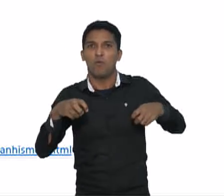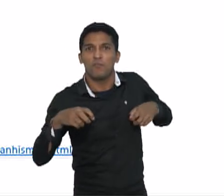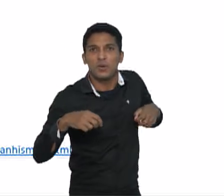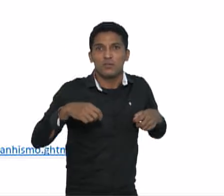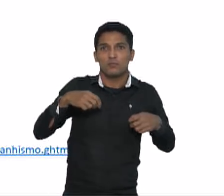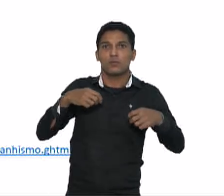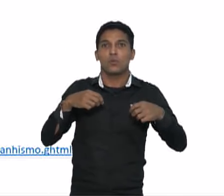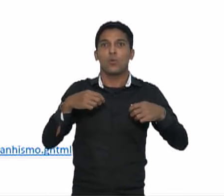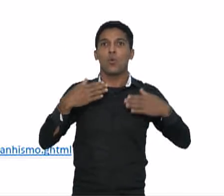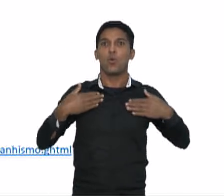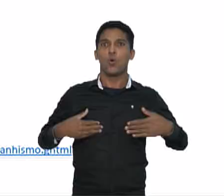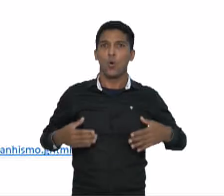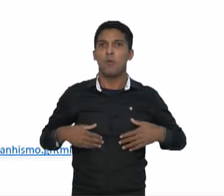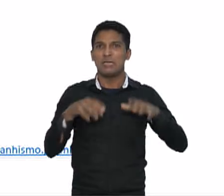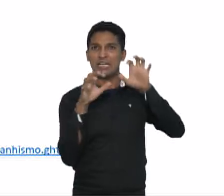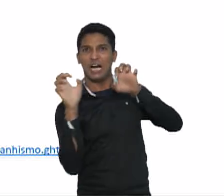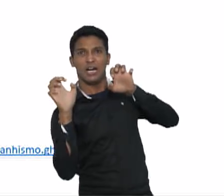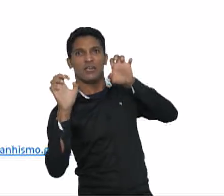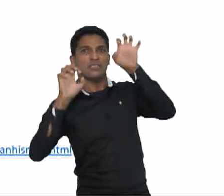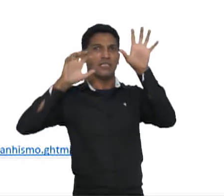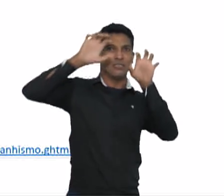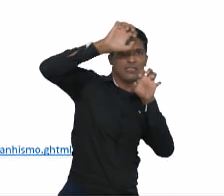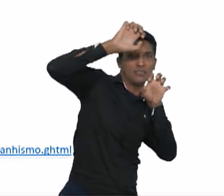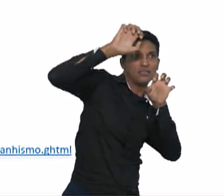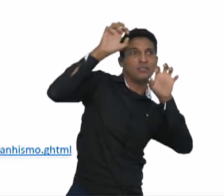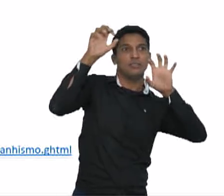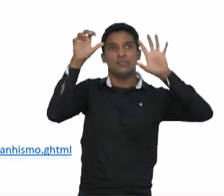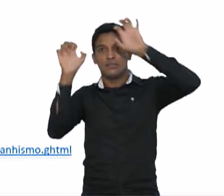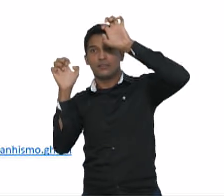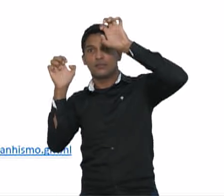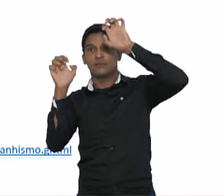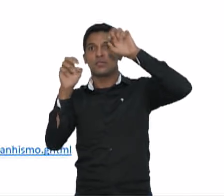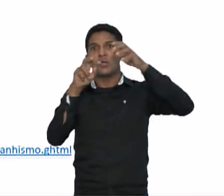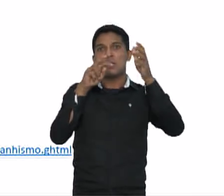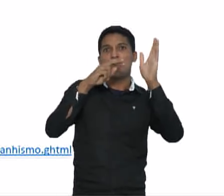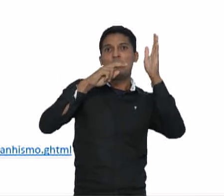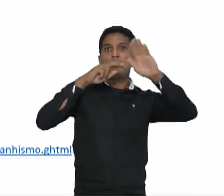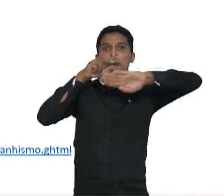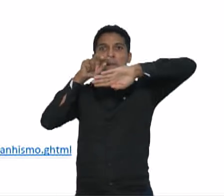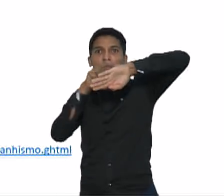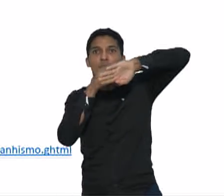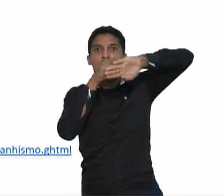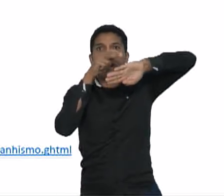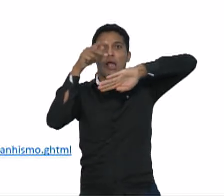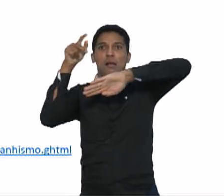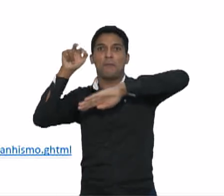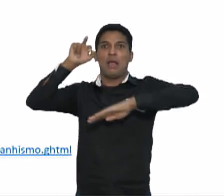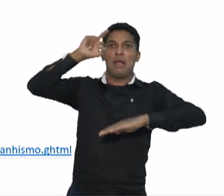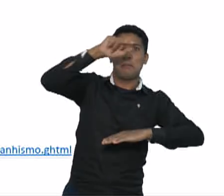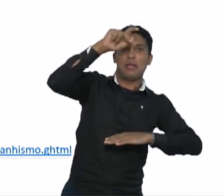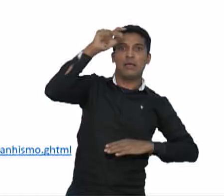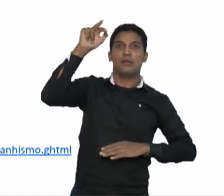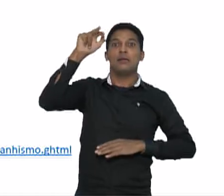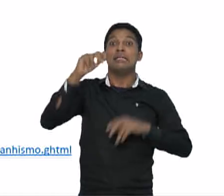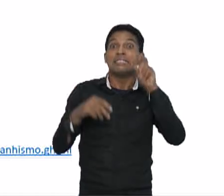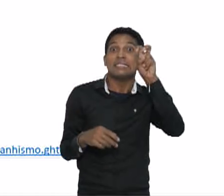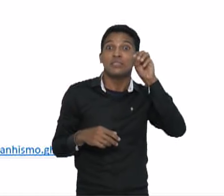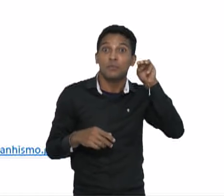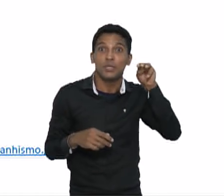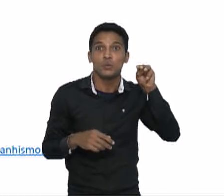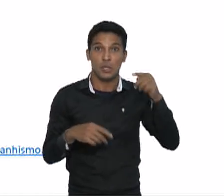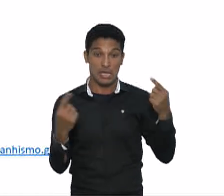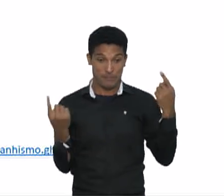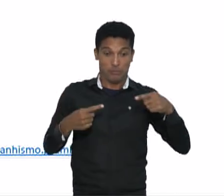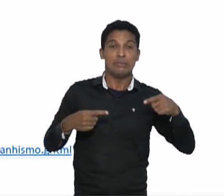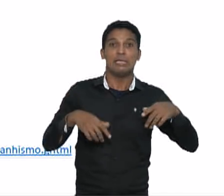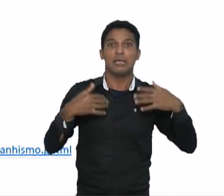complexos. O atleta tem cerca de 5 minutos para fazer cada desafio em média. O tempo varia